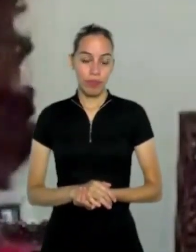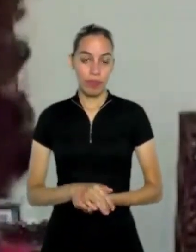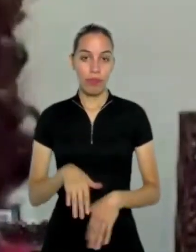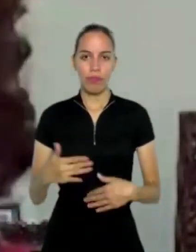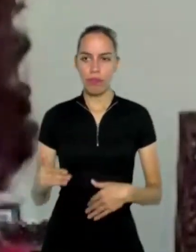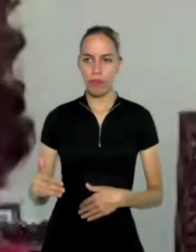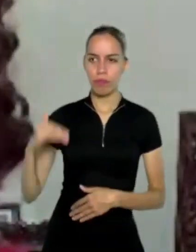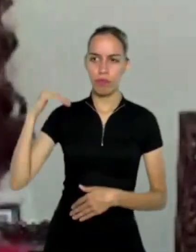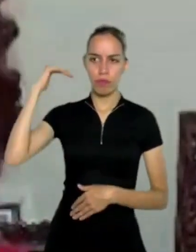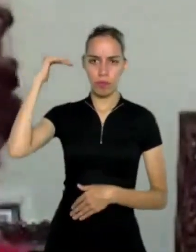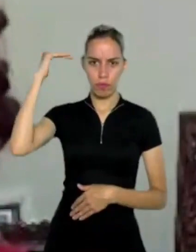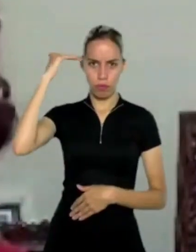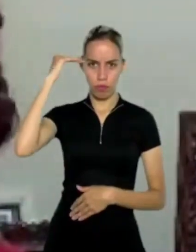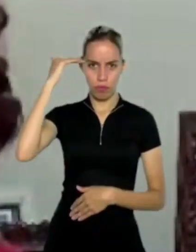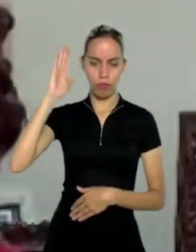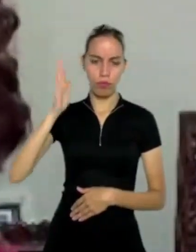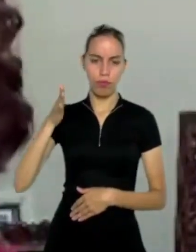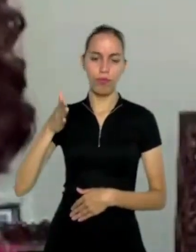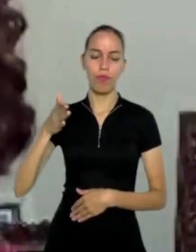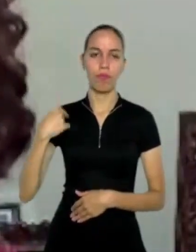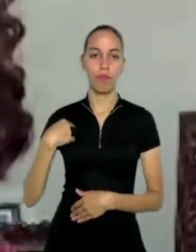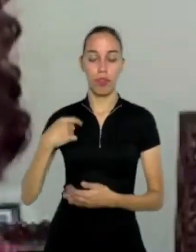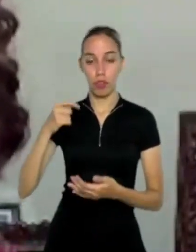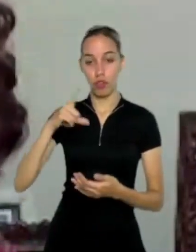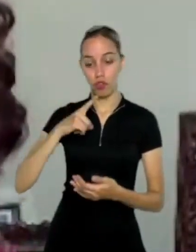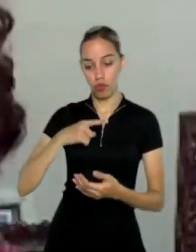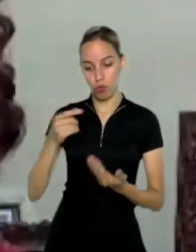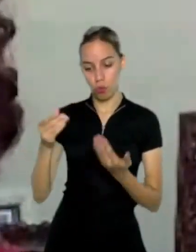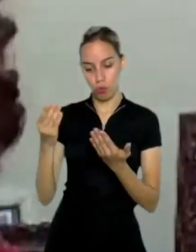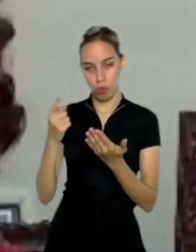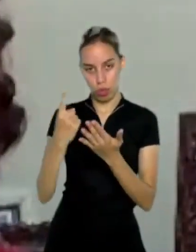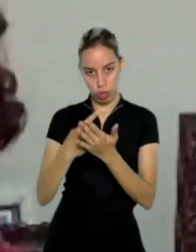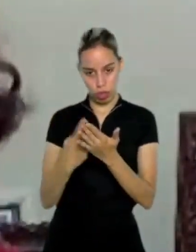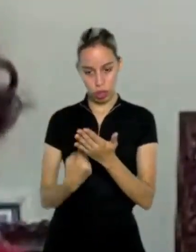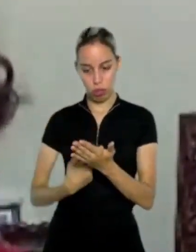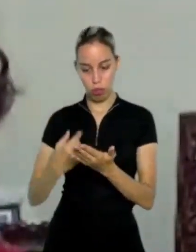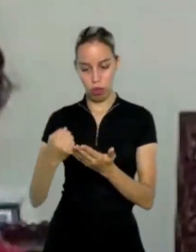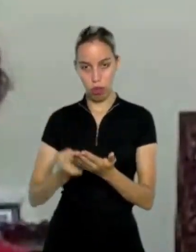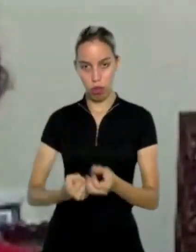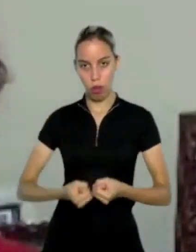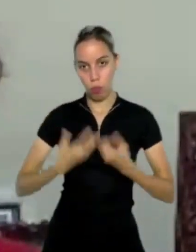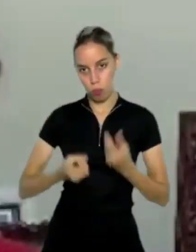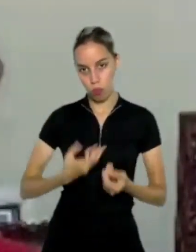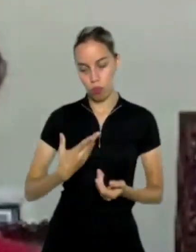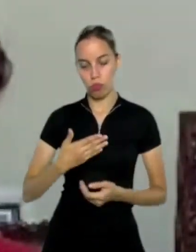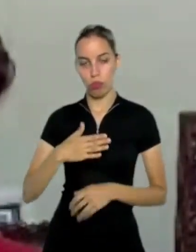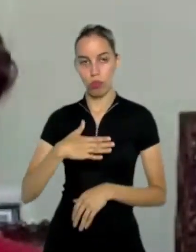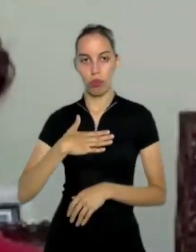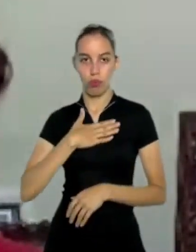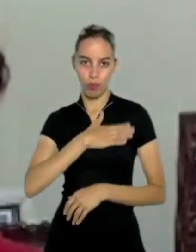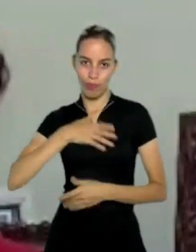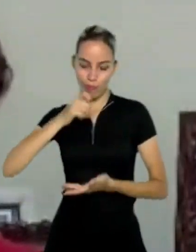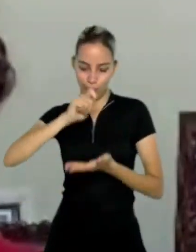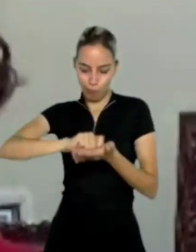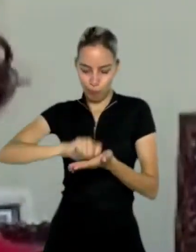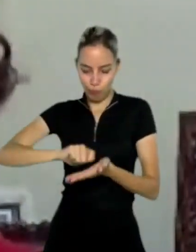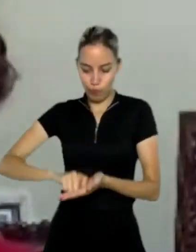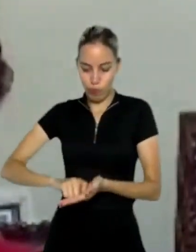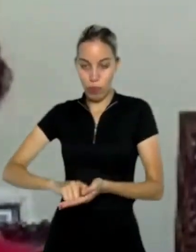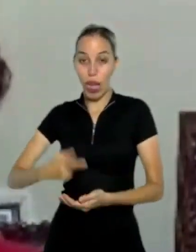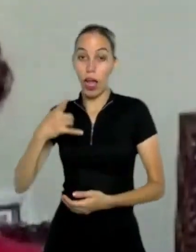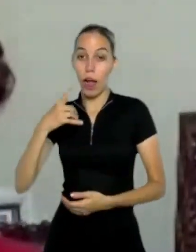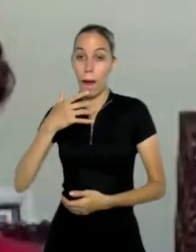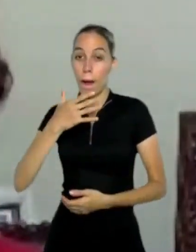eu tinha, né, um caderno de poesia, gostava muito de escrever. Meu pai era um